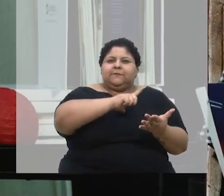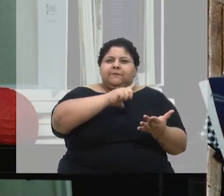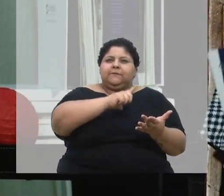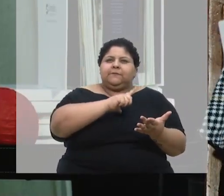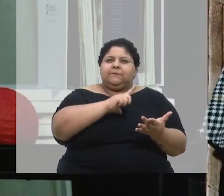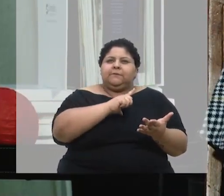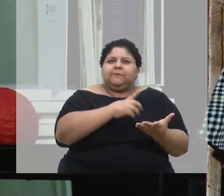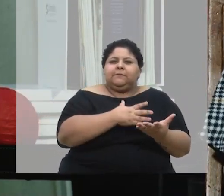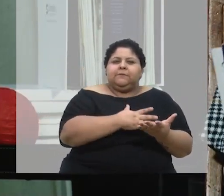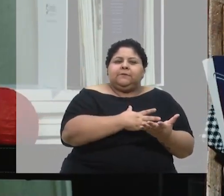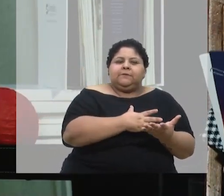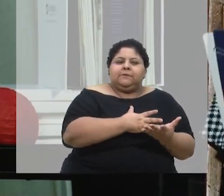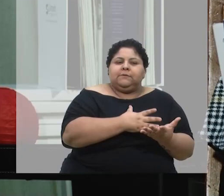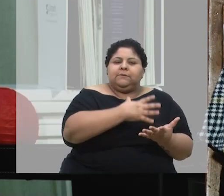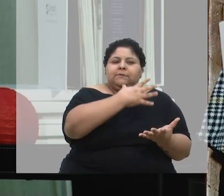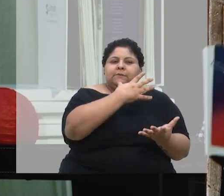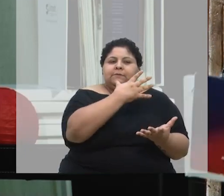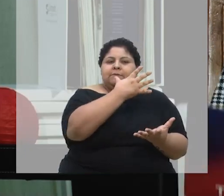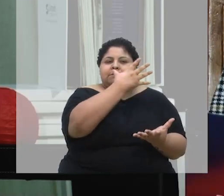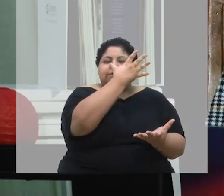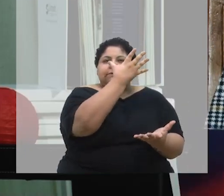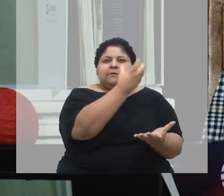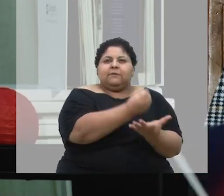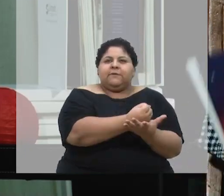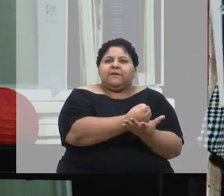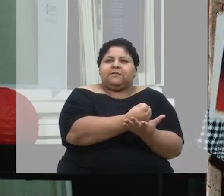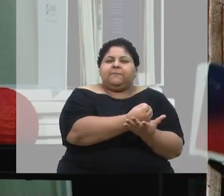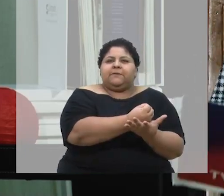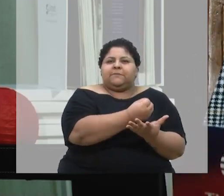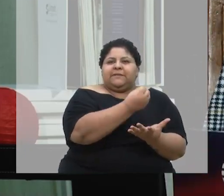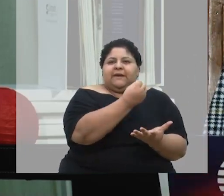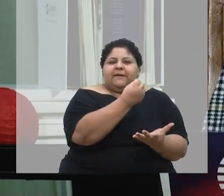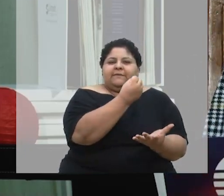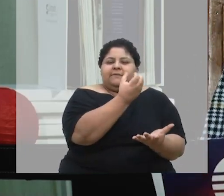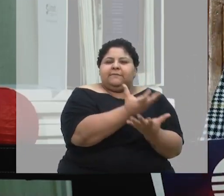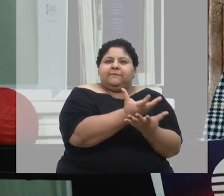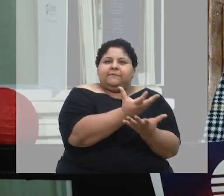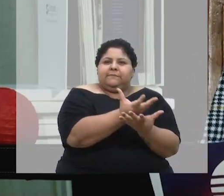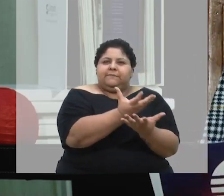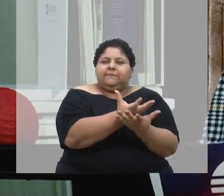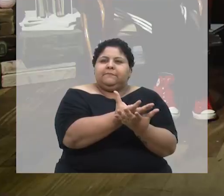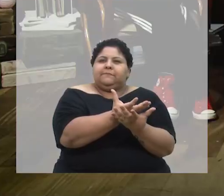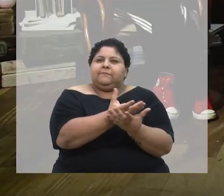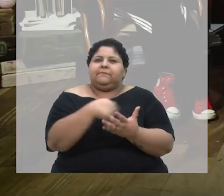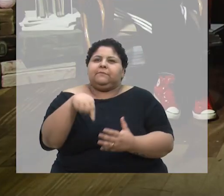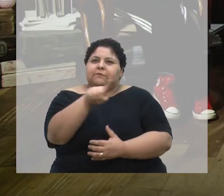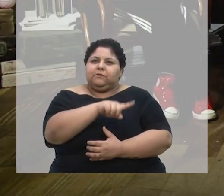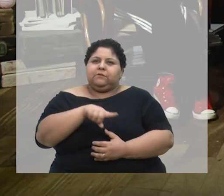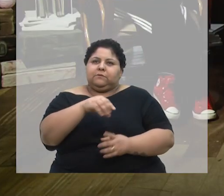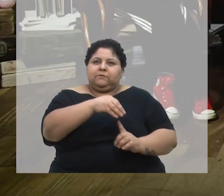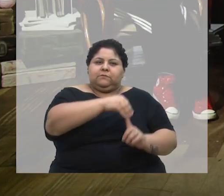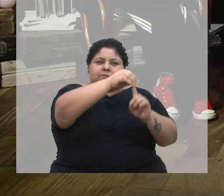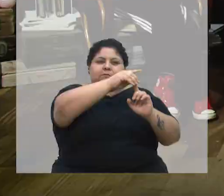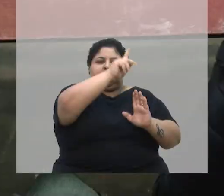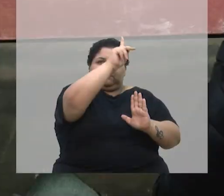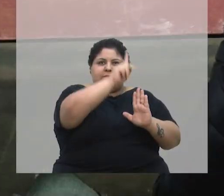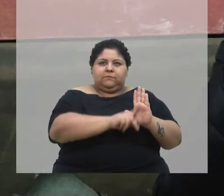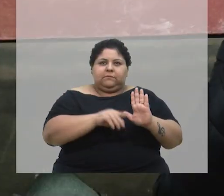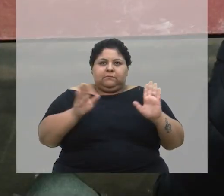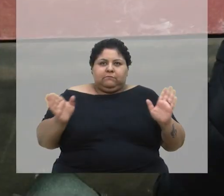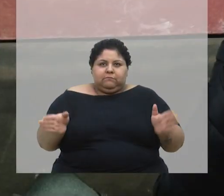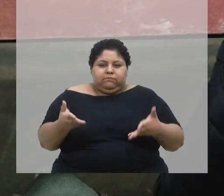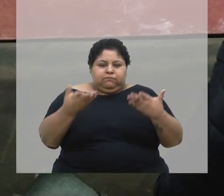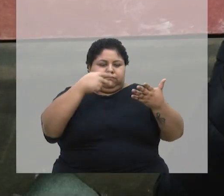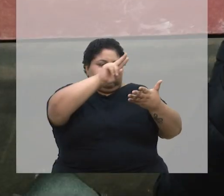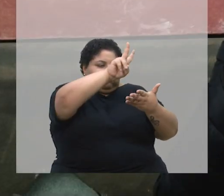Então, como é que é a forma de incentivo que vocês têm, que vocês levam para as escolas aqui da cidade? Sim, então o nosso principal